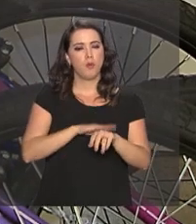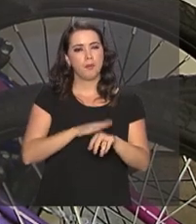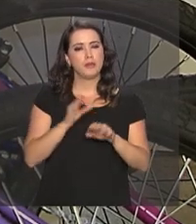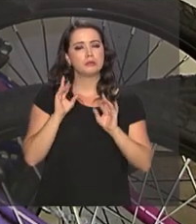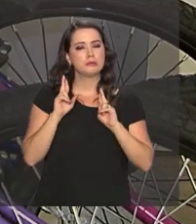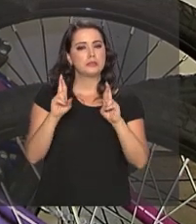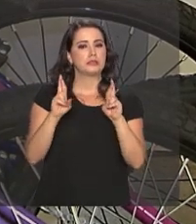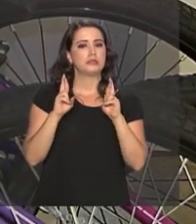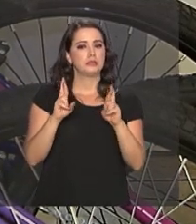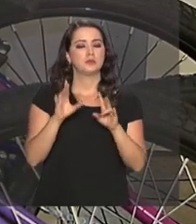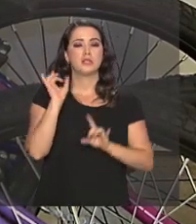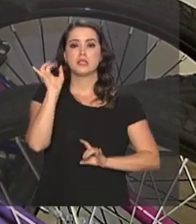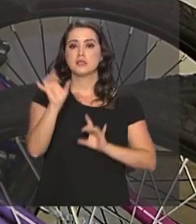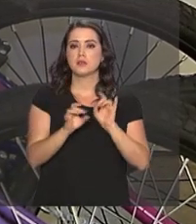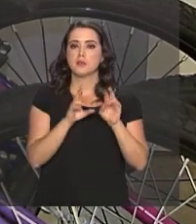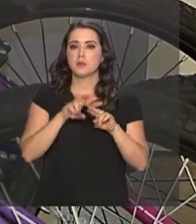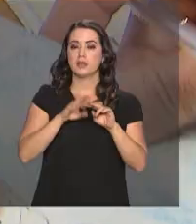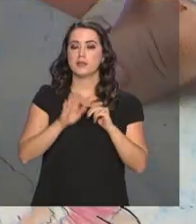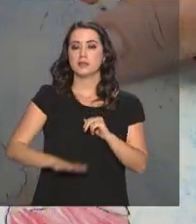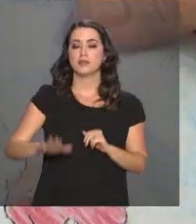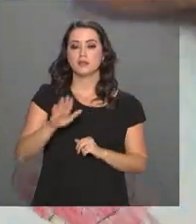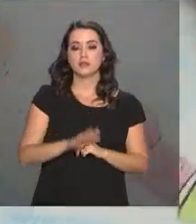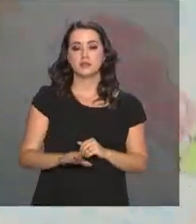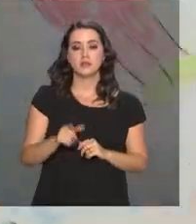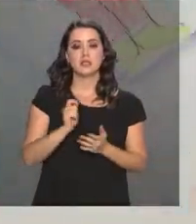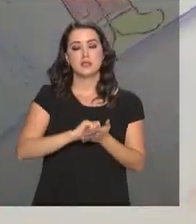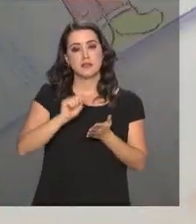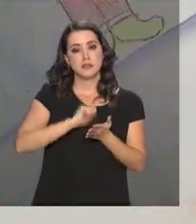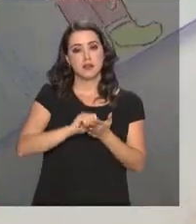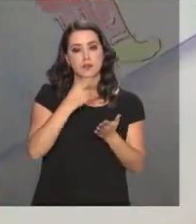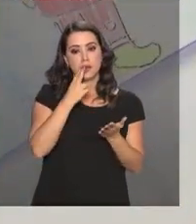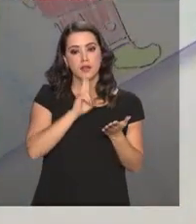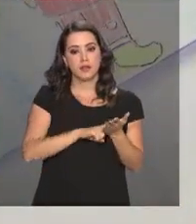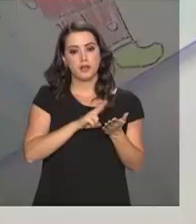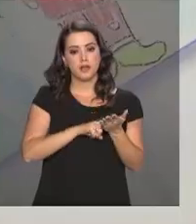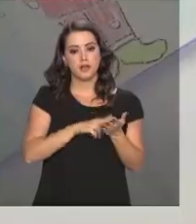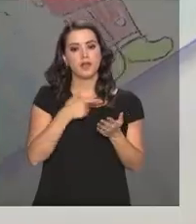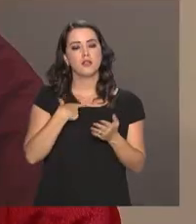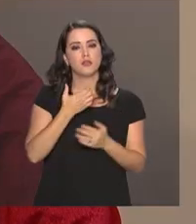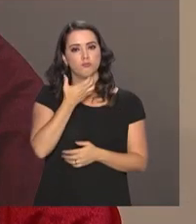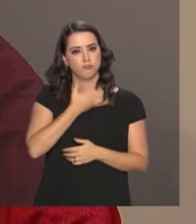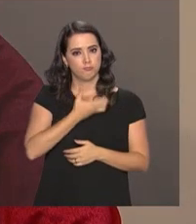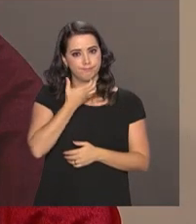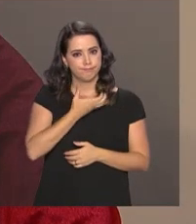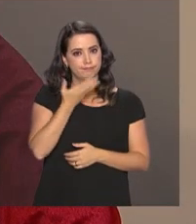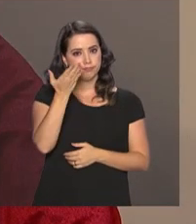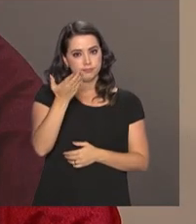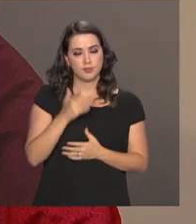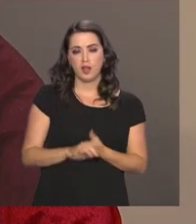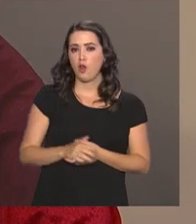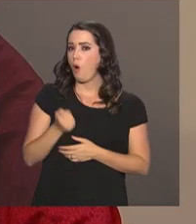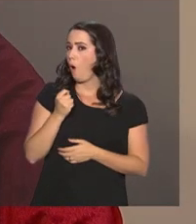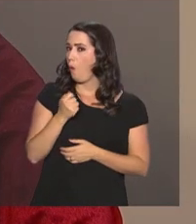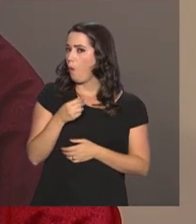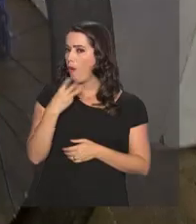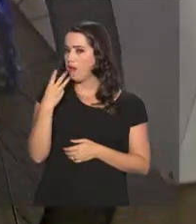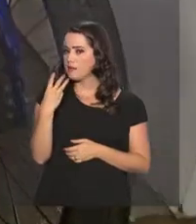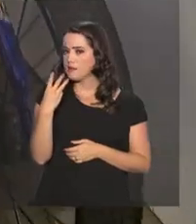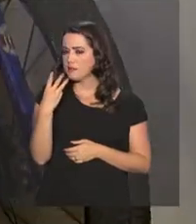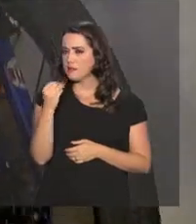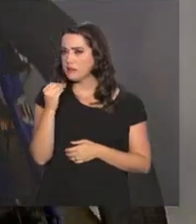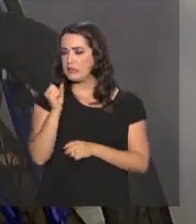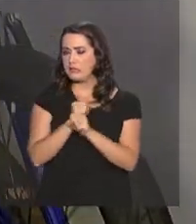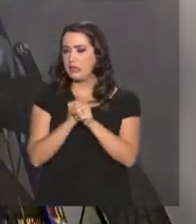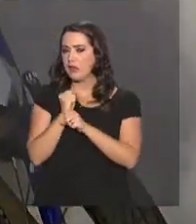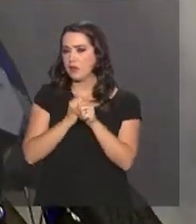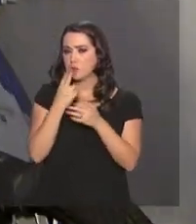aguardado especialmente pelas crianças que escrevem cartas ao bom velhinho ao longo de quase três décadas os